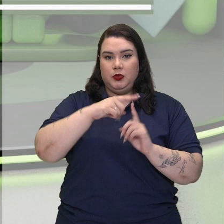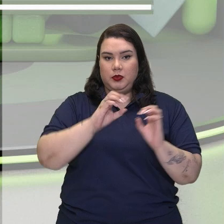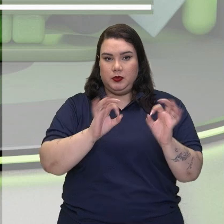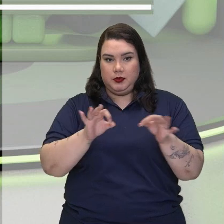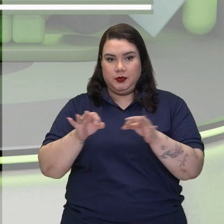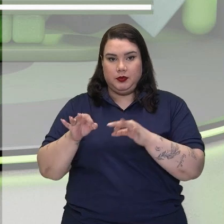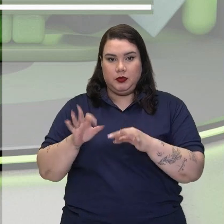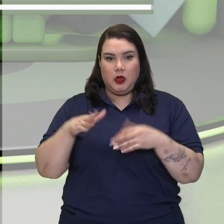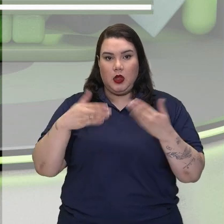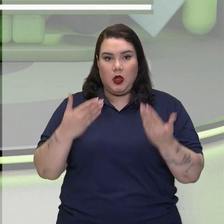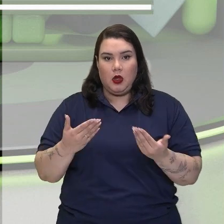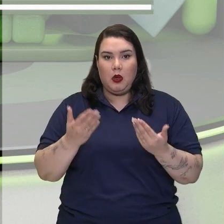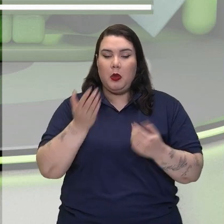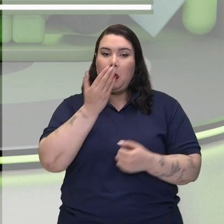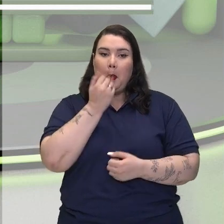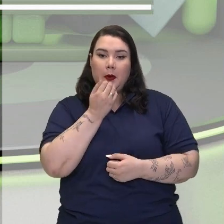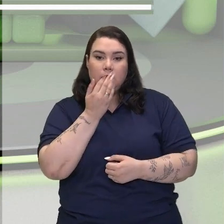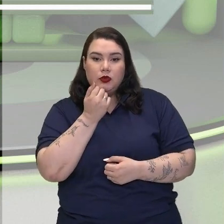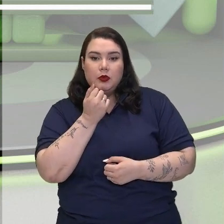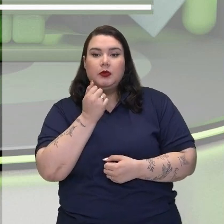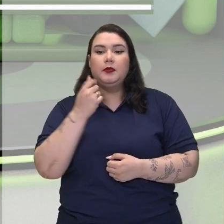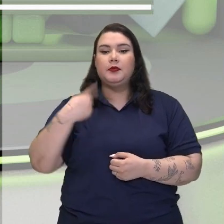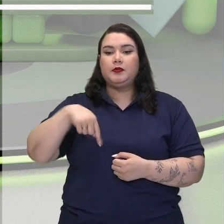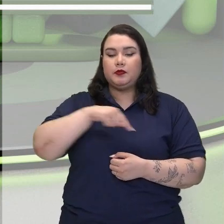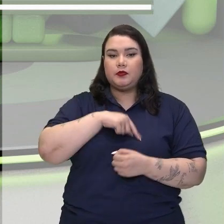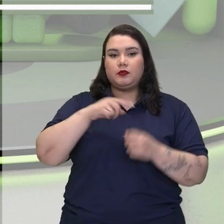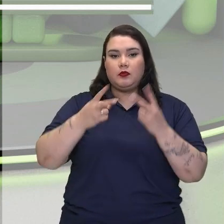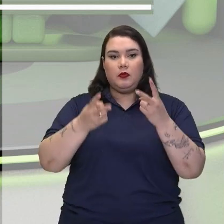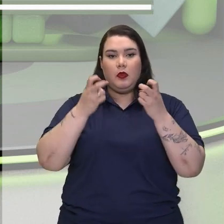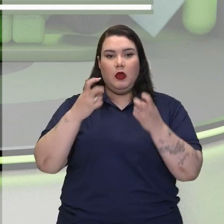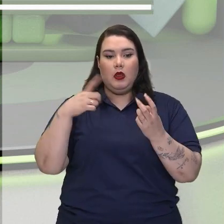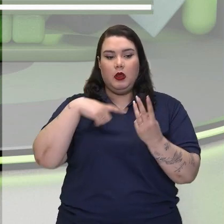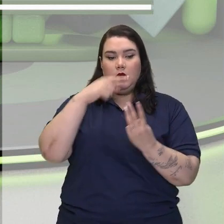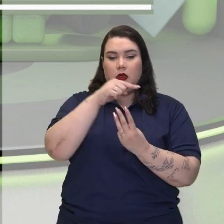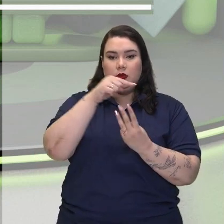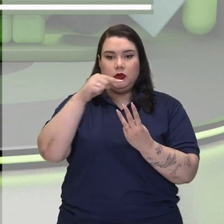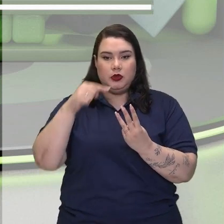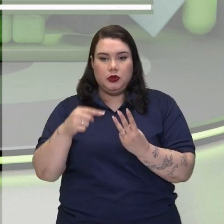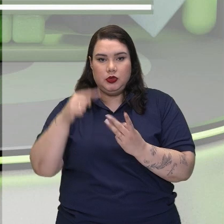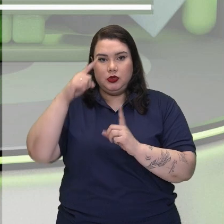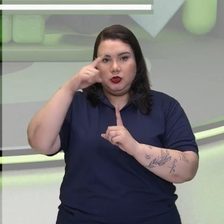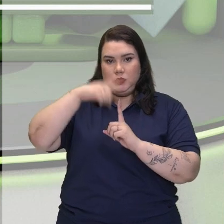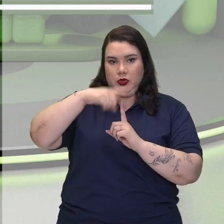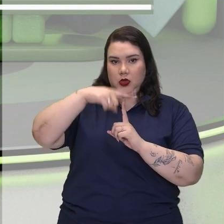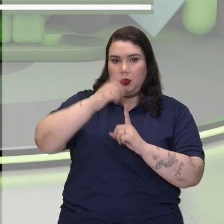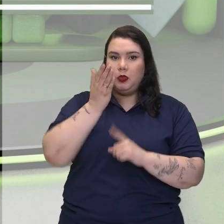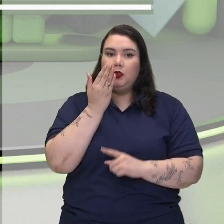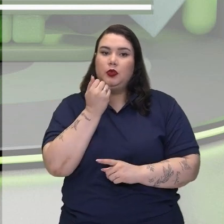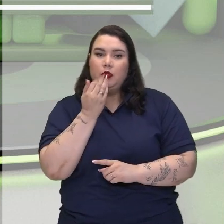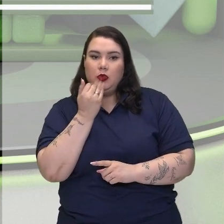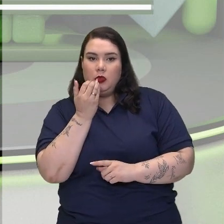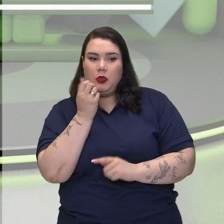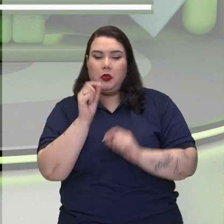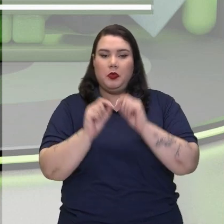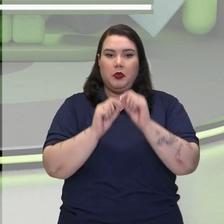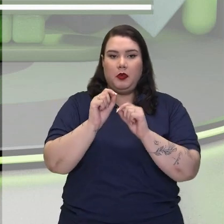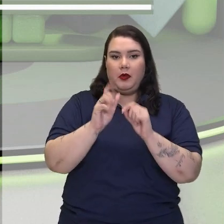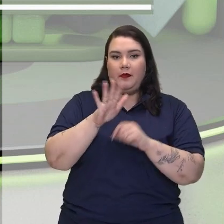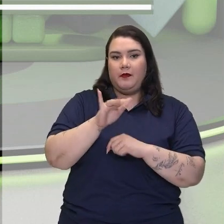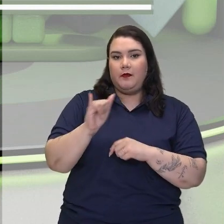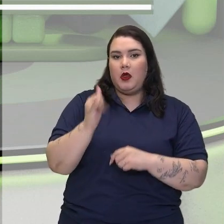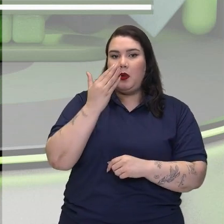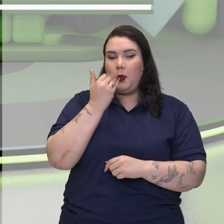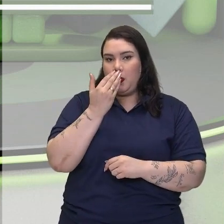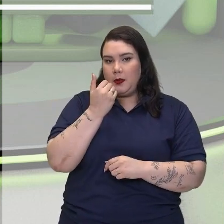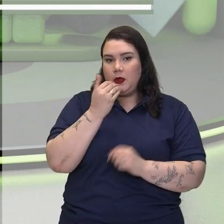Então, quando falamos de consumidores, eles são classificados também de acordo com o tipo de alimento que ele está procurando ali